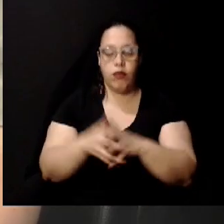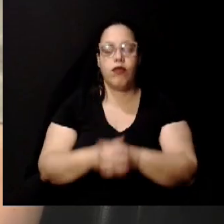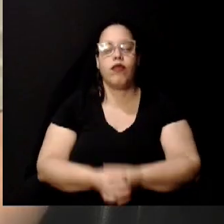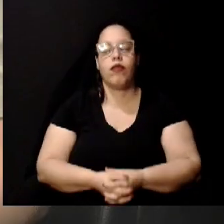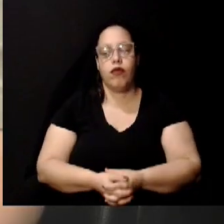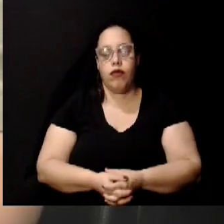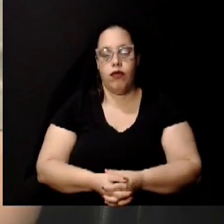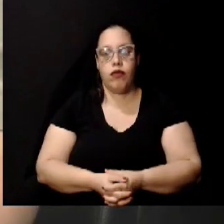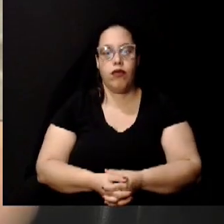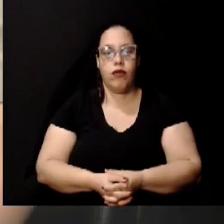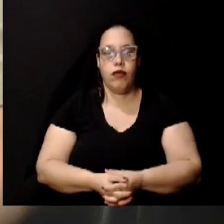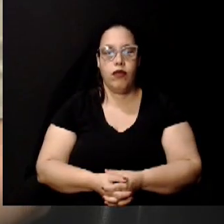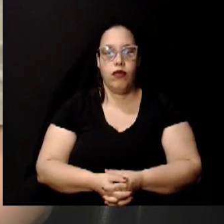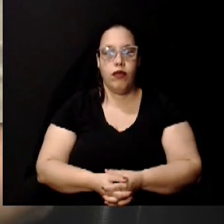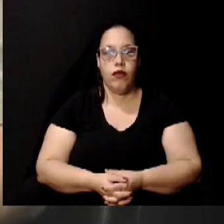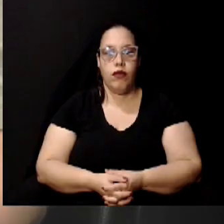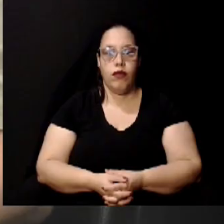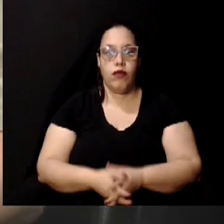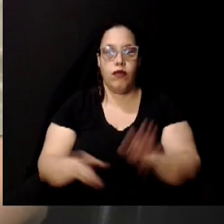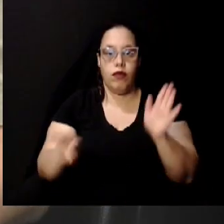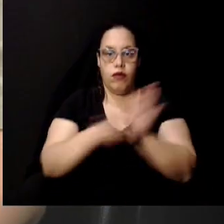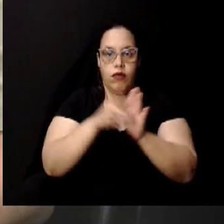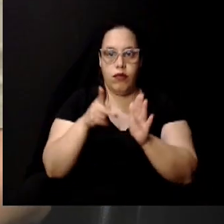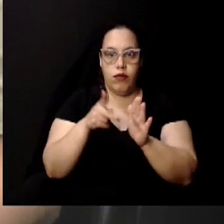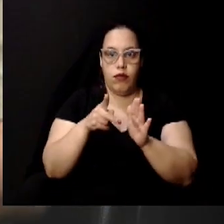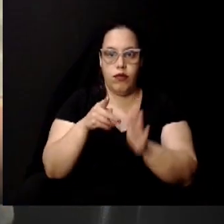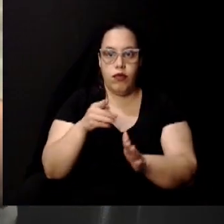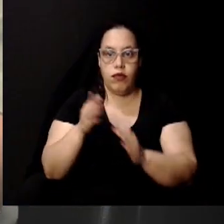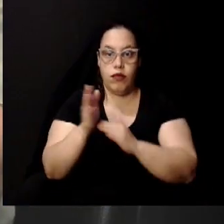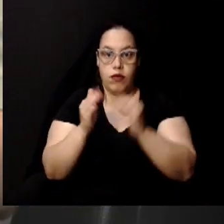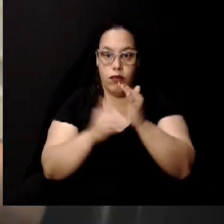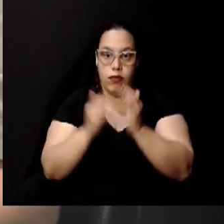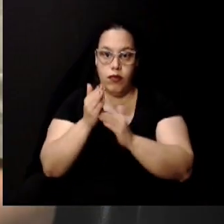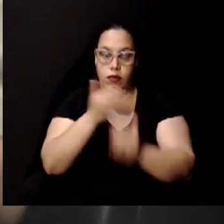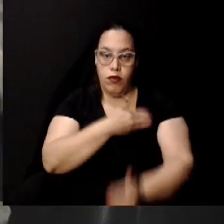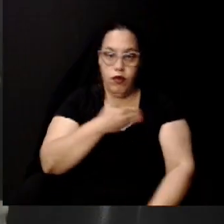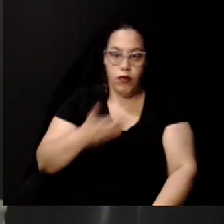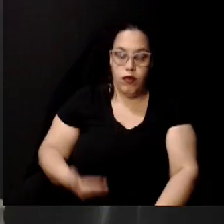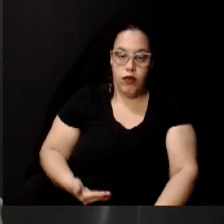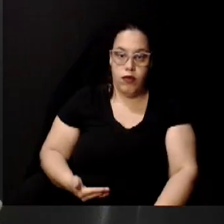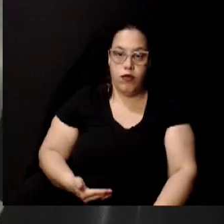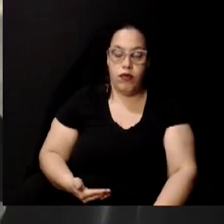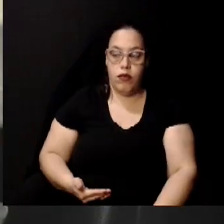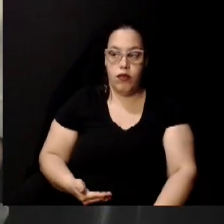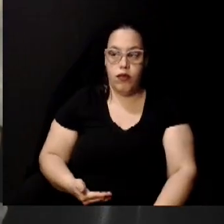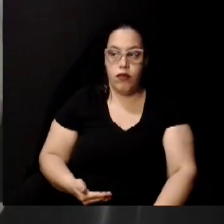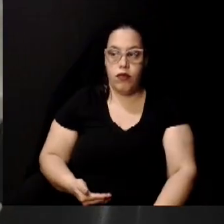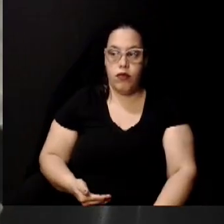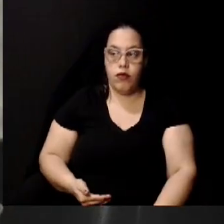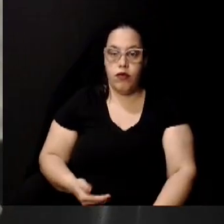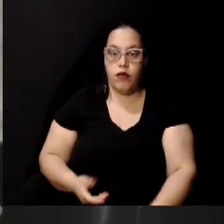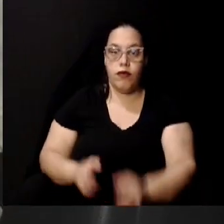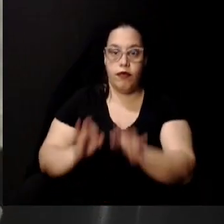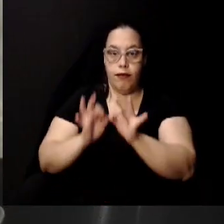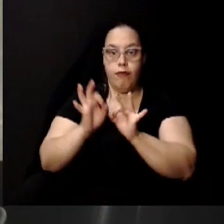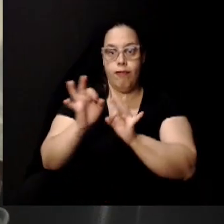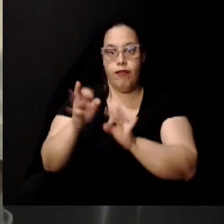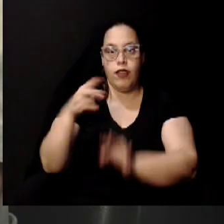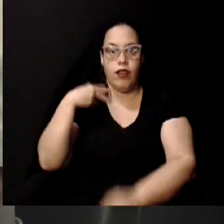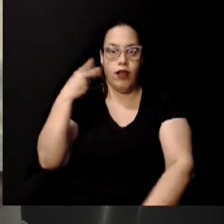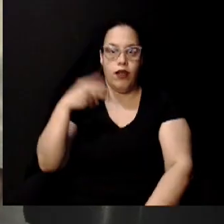né, da rede própria, porque aí você vai fazer política de longo prazo. E tem espaço para